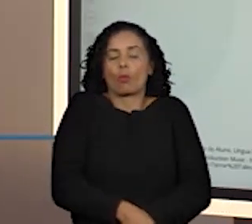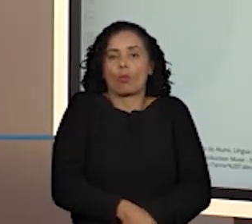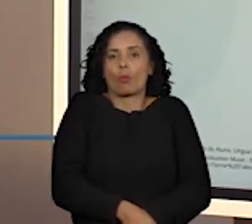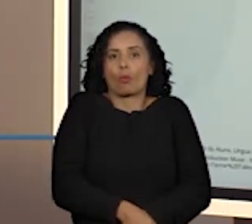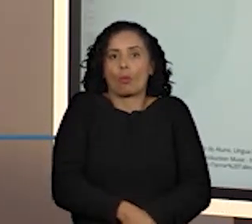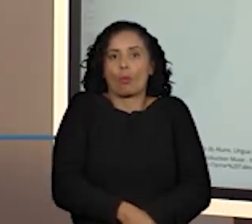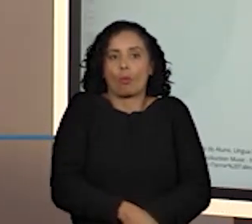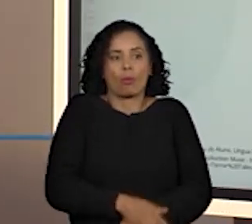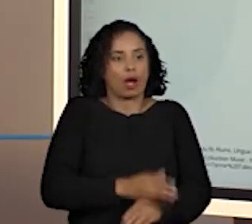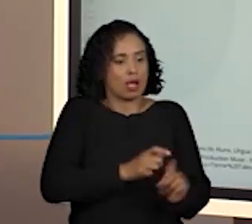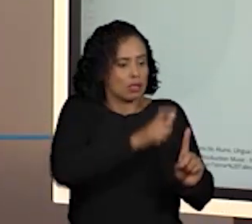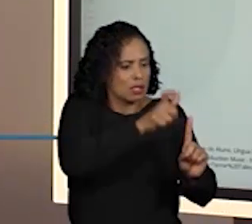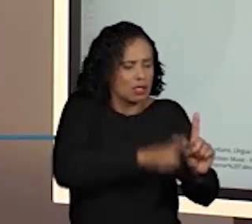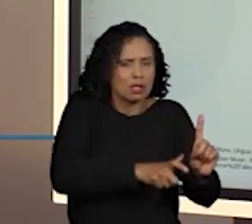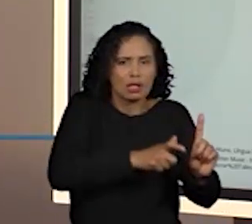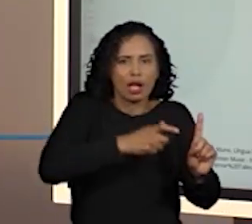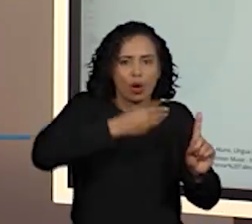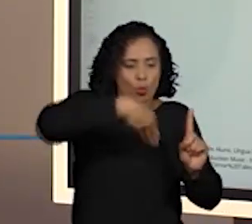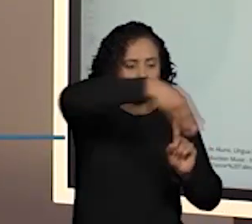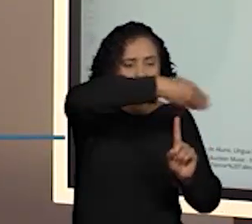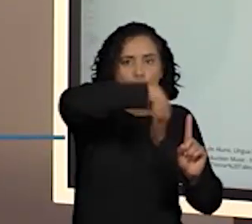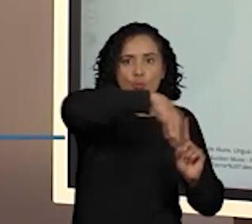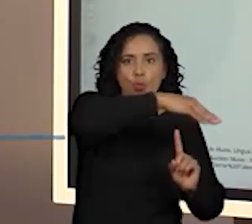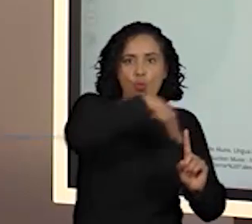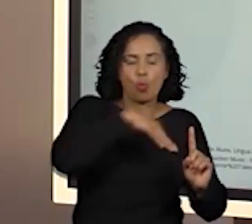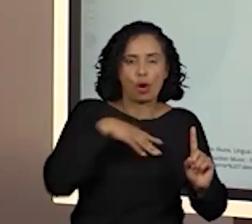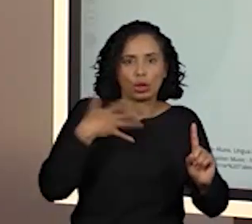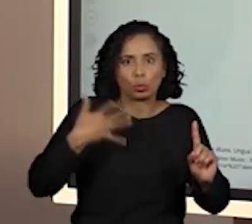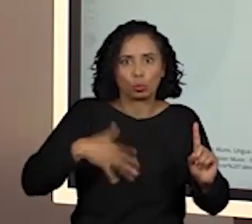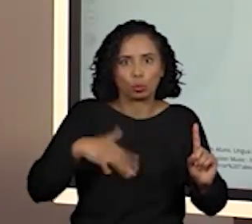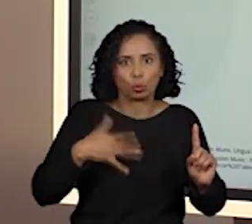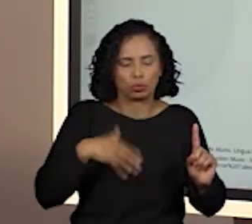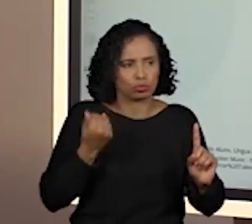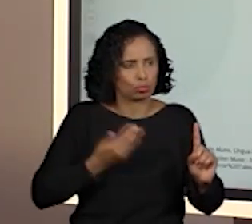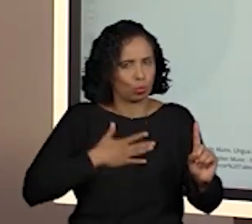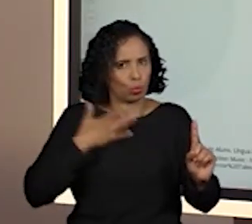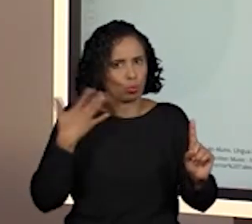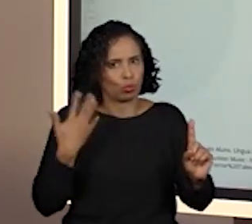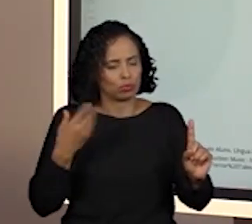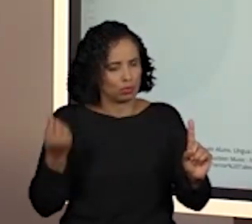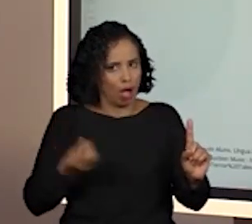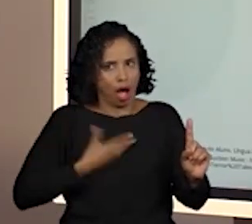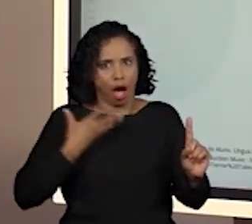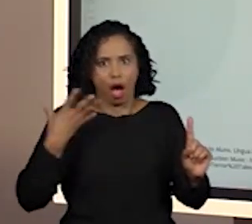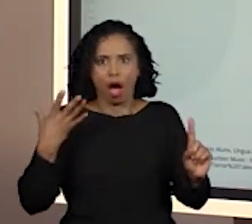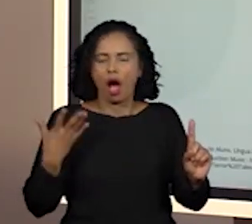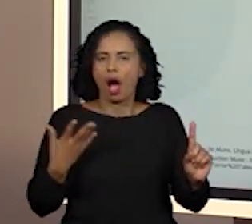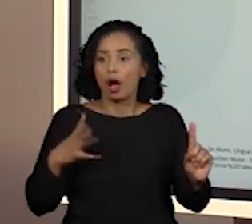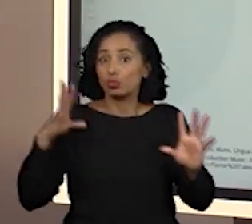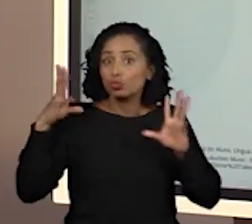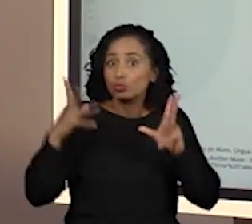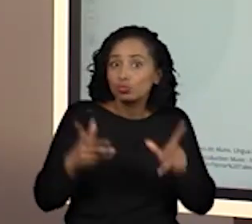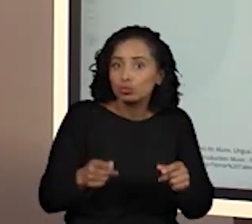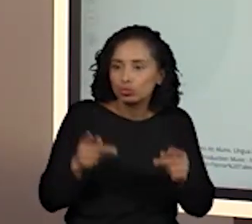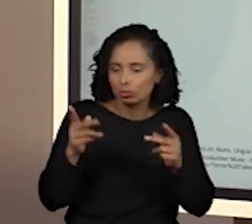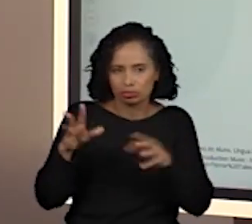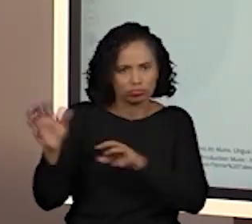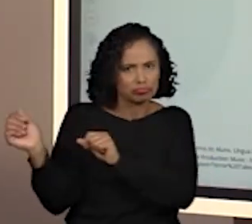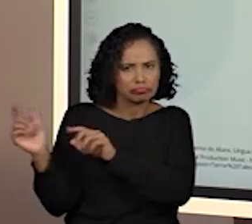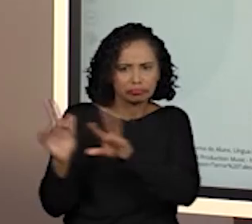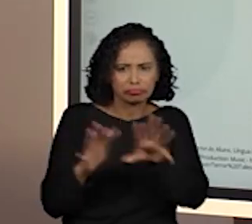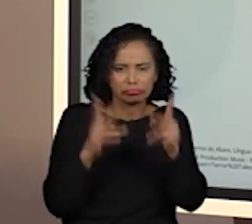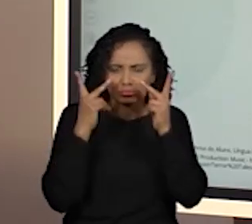seu Aguinaldo. Ai, que assustador! E então, os visitantes passaram a se assustar e